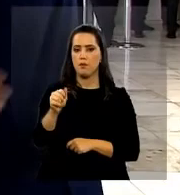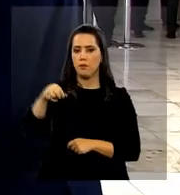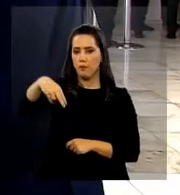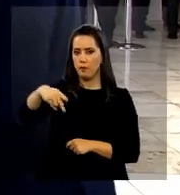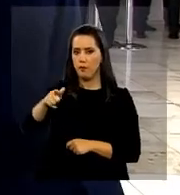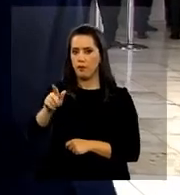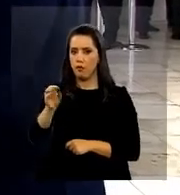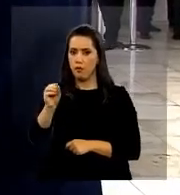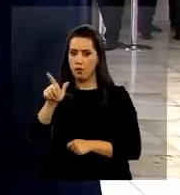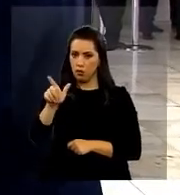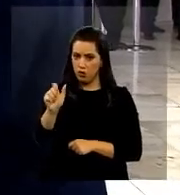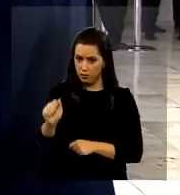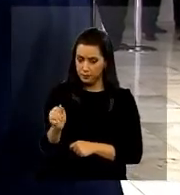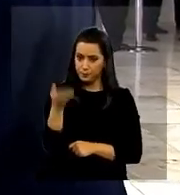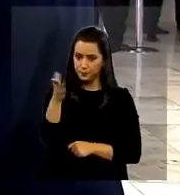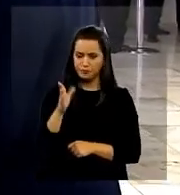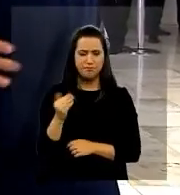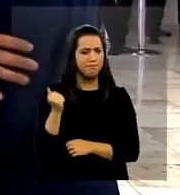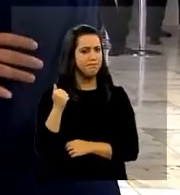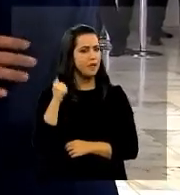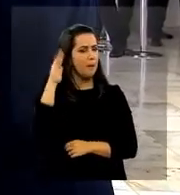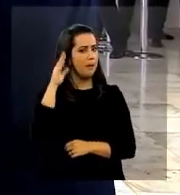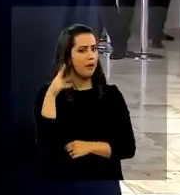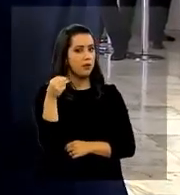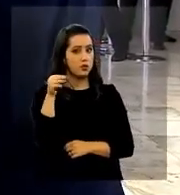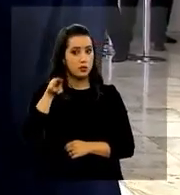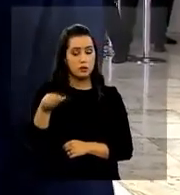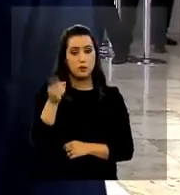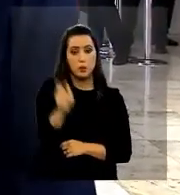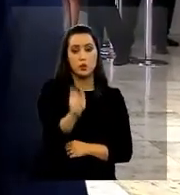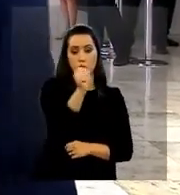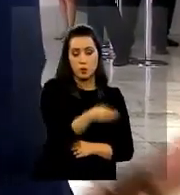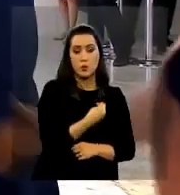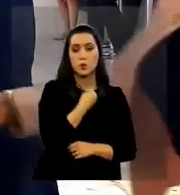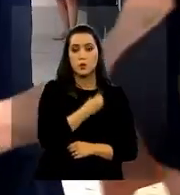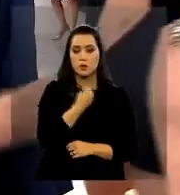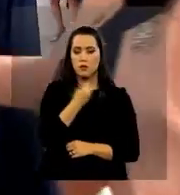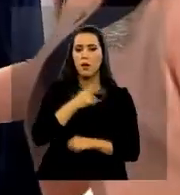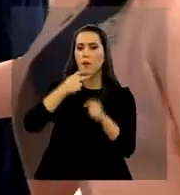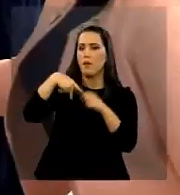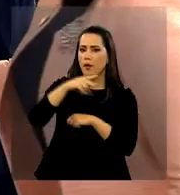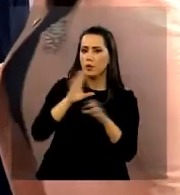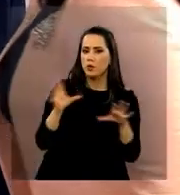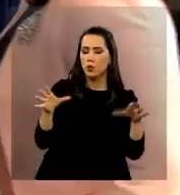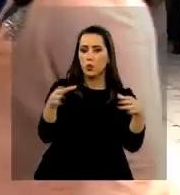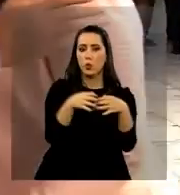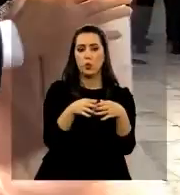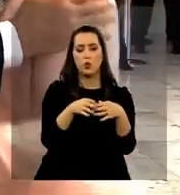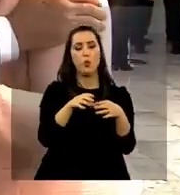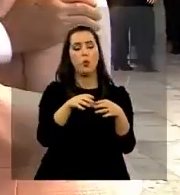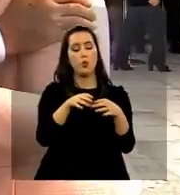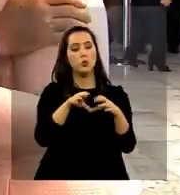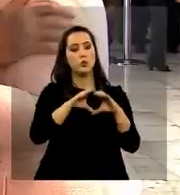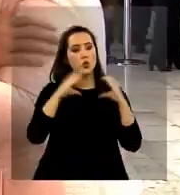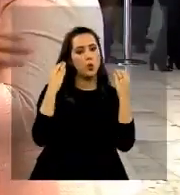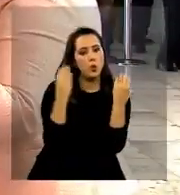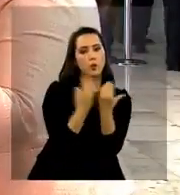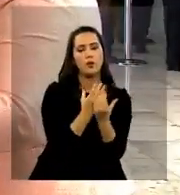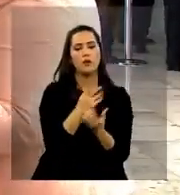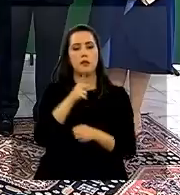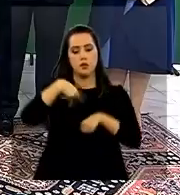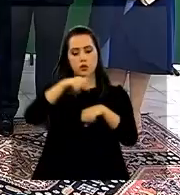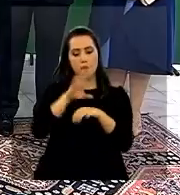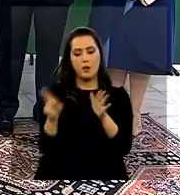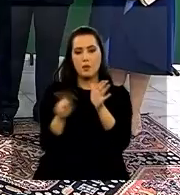Angola tem pouco mais de 30 milhões de habitantes. É um país da comunidade dos países de língua portuguesa, ou seja, tem